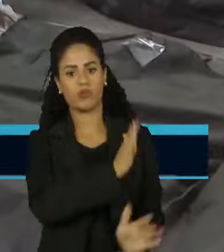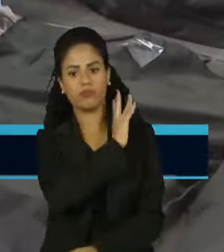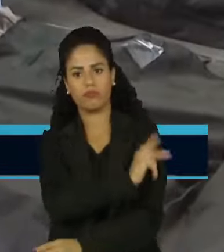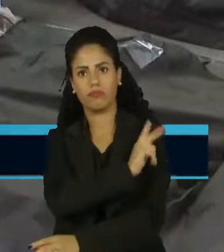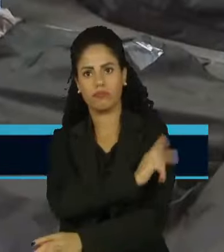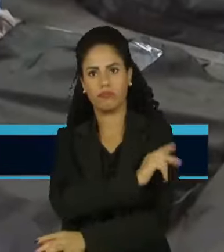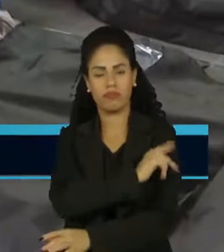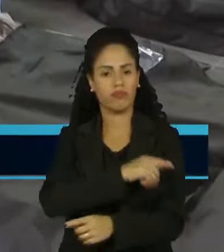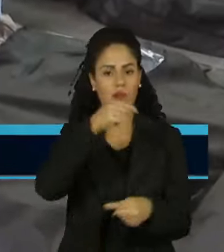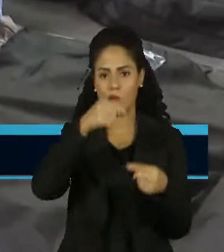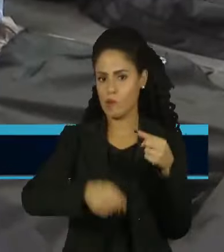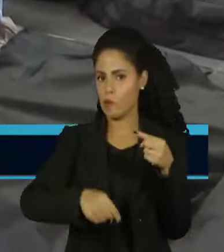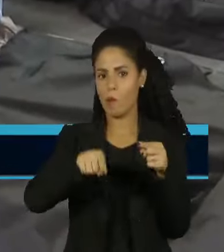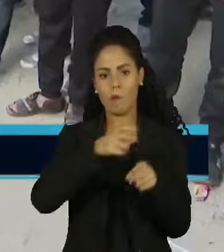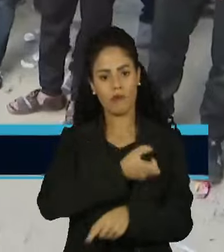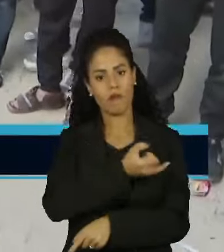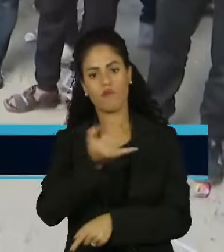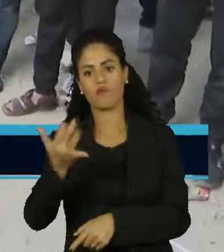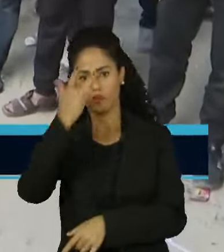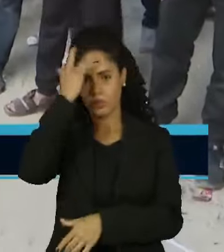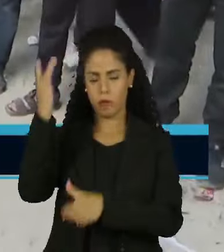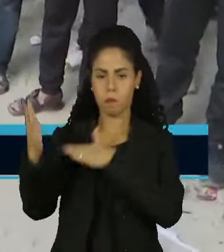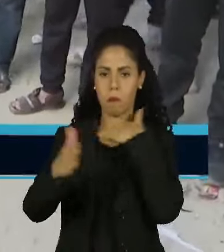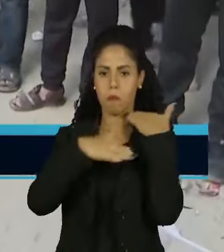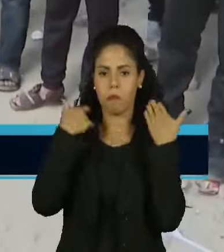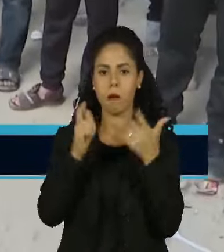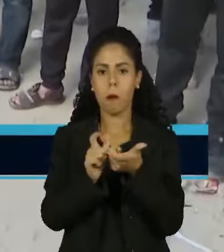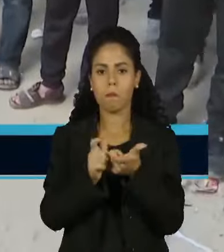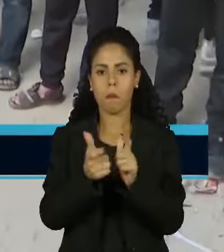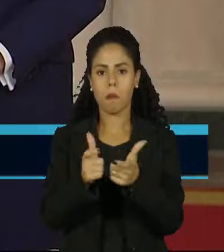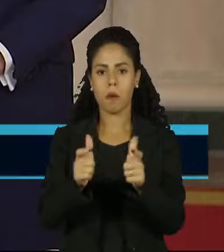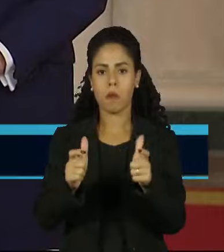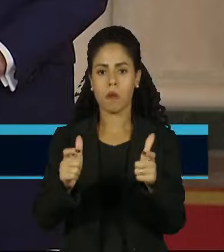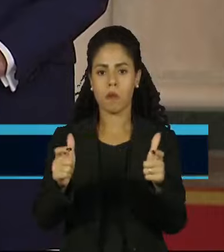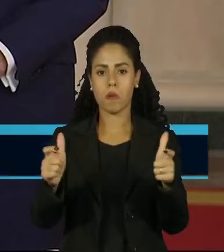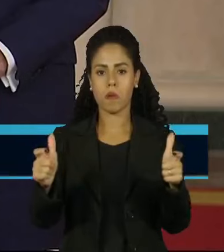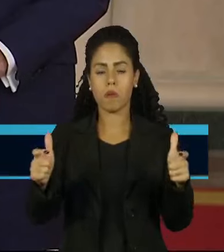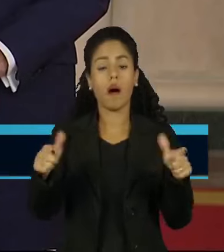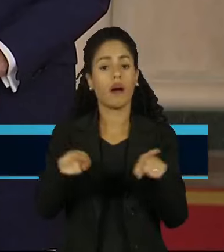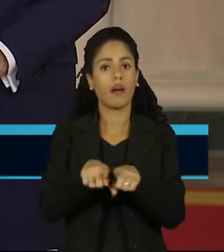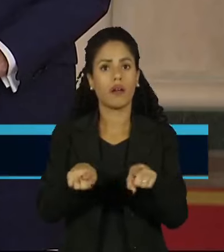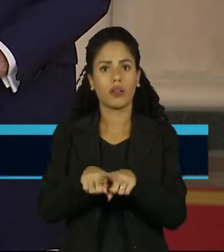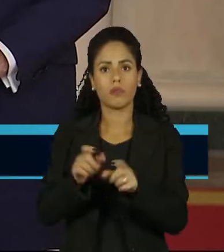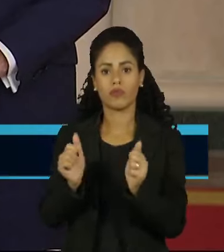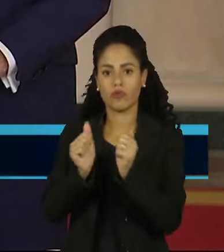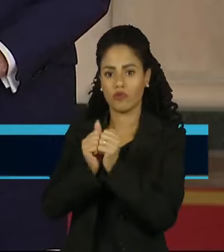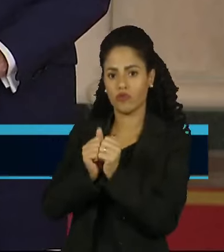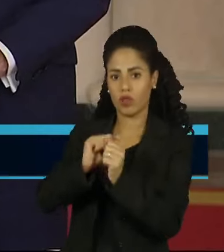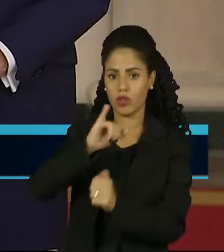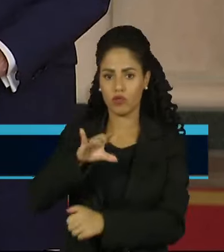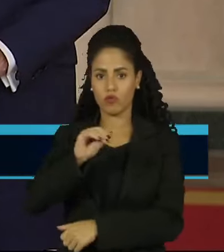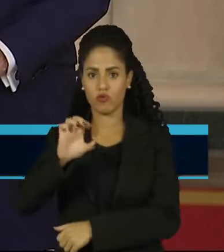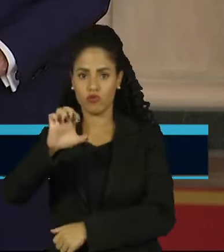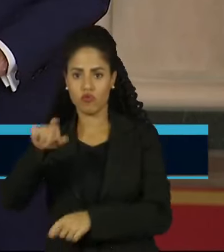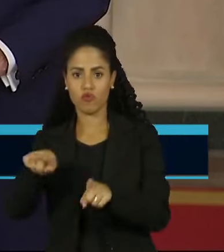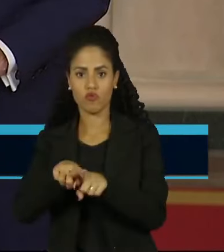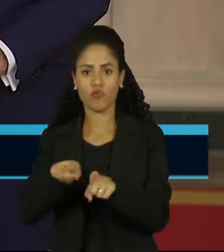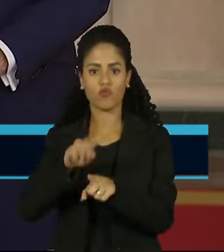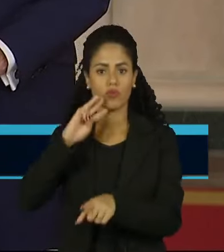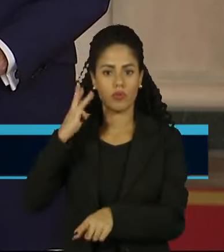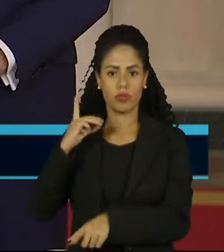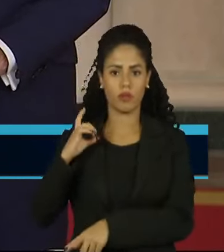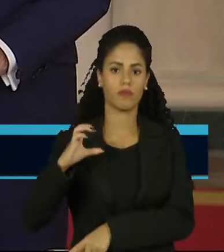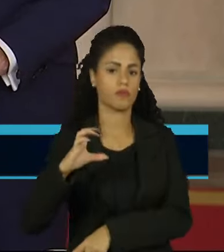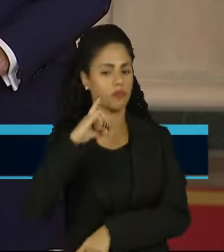desproporcionais e o número de pessoas mortas está ficando insup ao lado do presidente Joe biden em Washington o rei